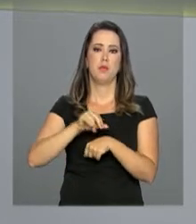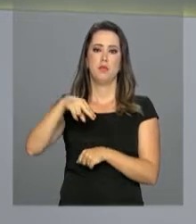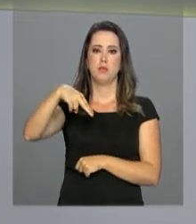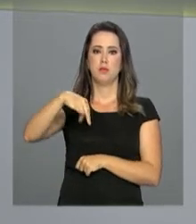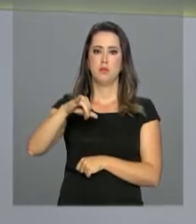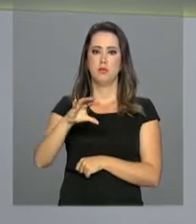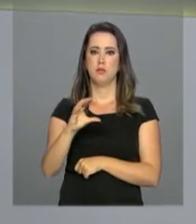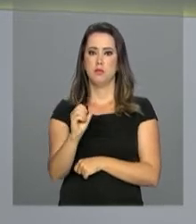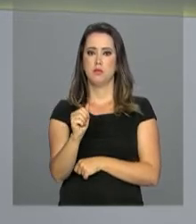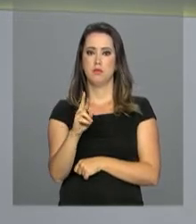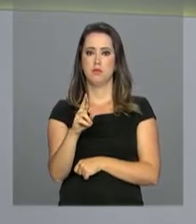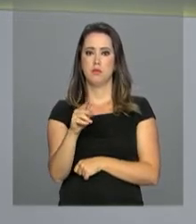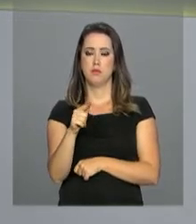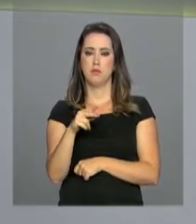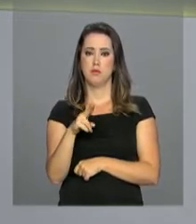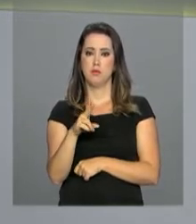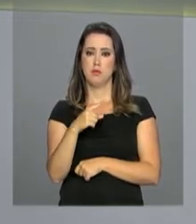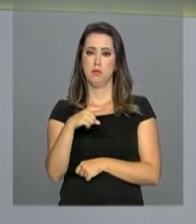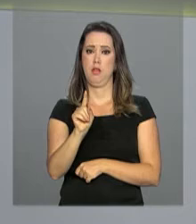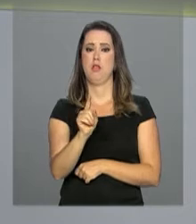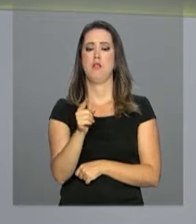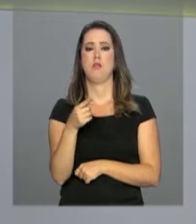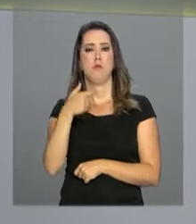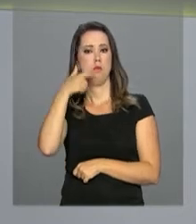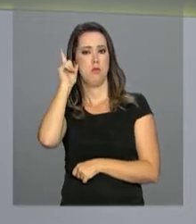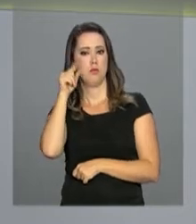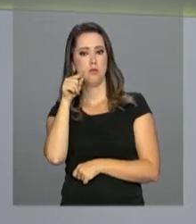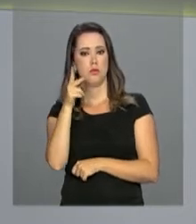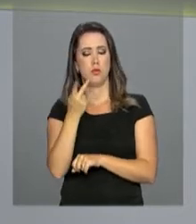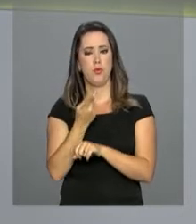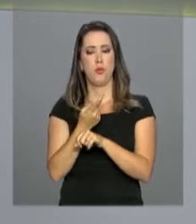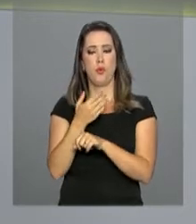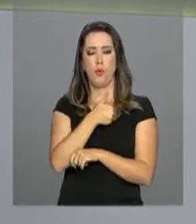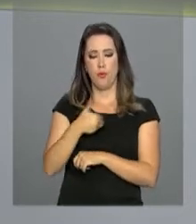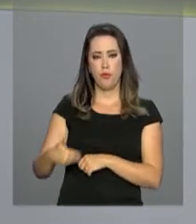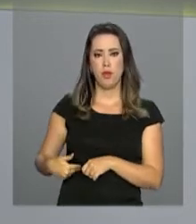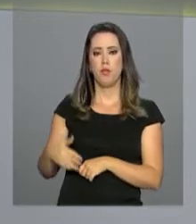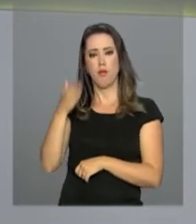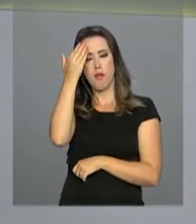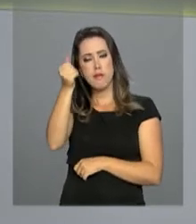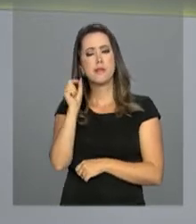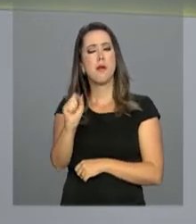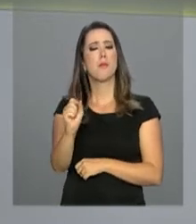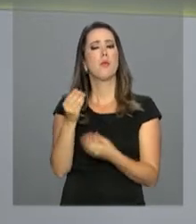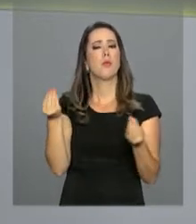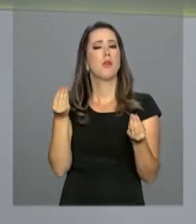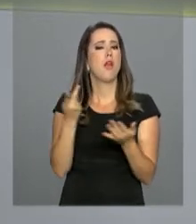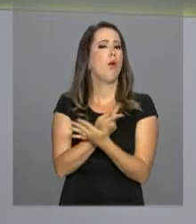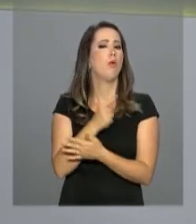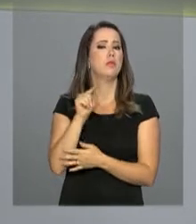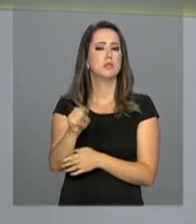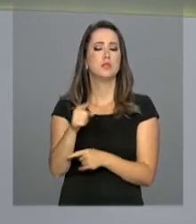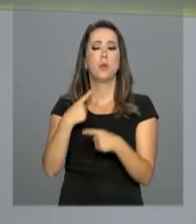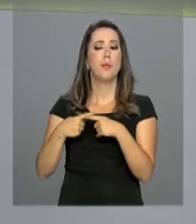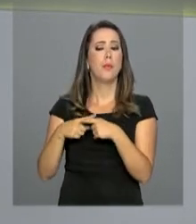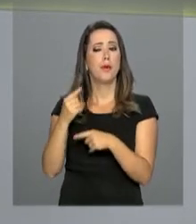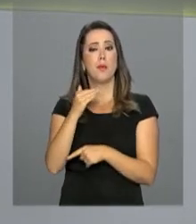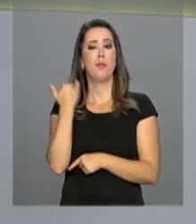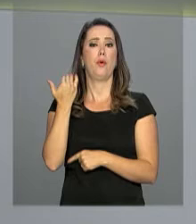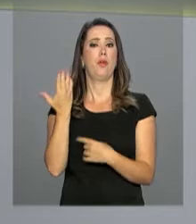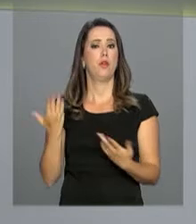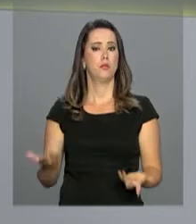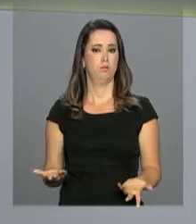na noite de ontem. O governo do Brasil disse que busca esclarecimentos junto às autoridades locais sobre as circunstâncias da